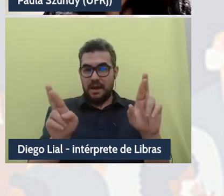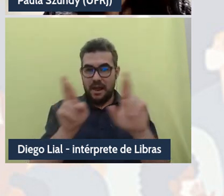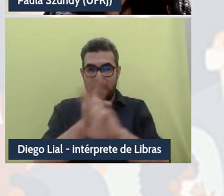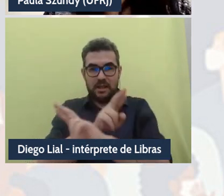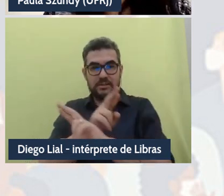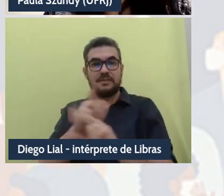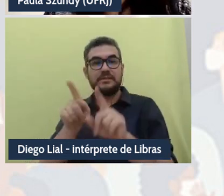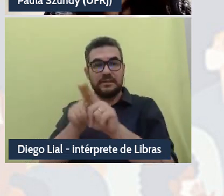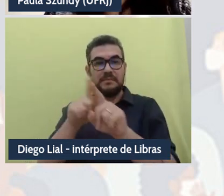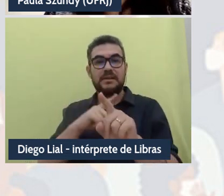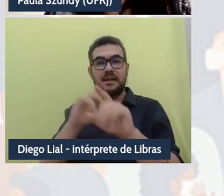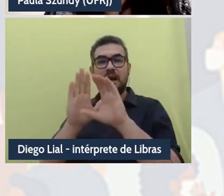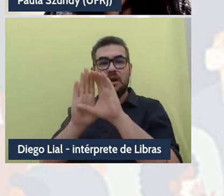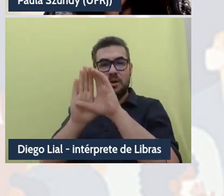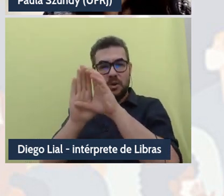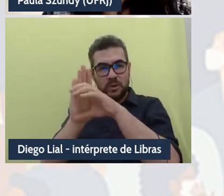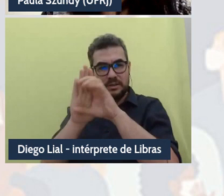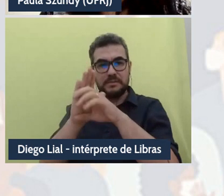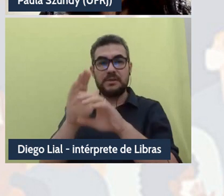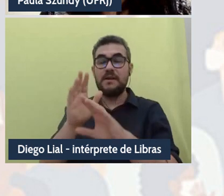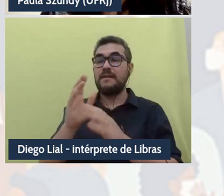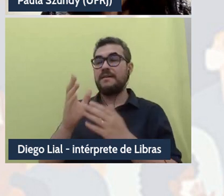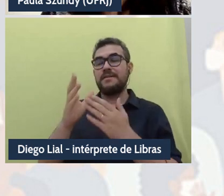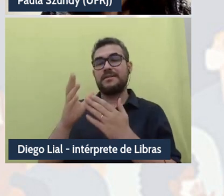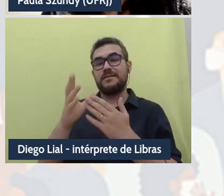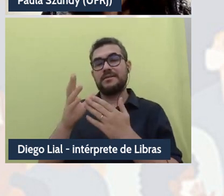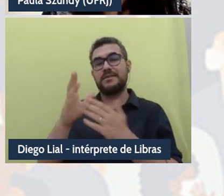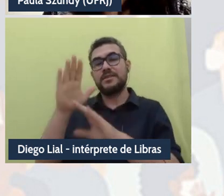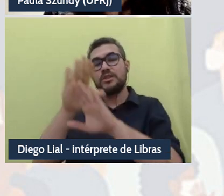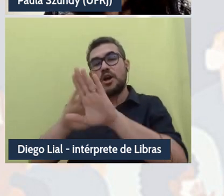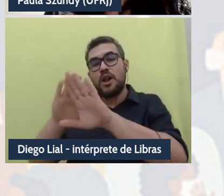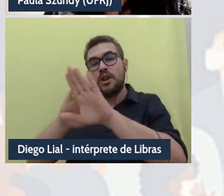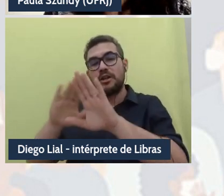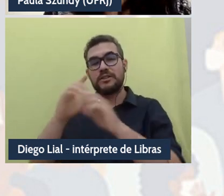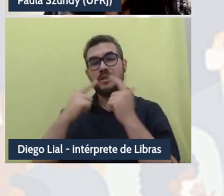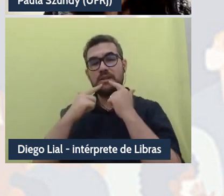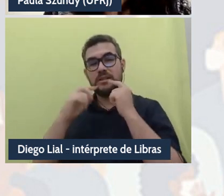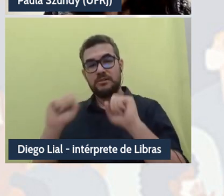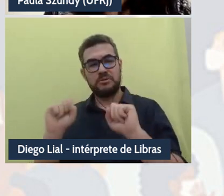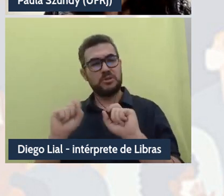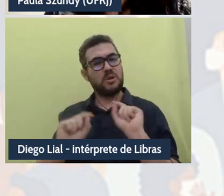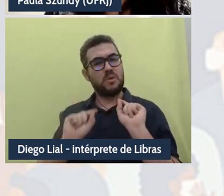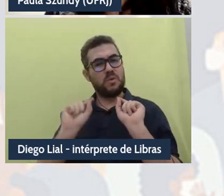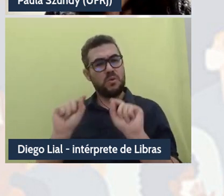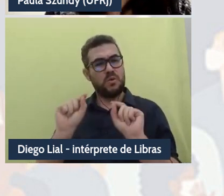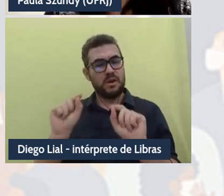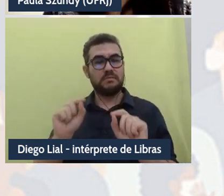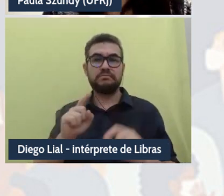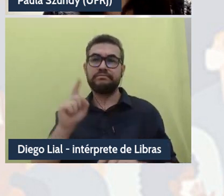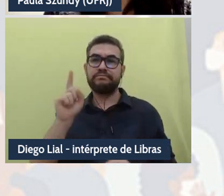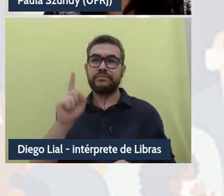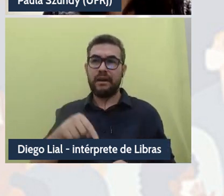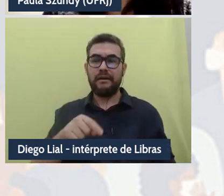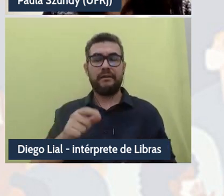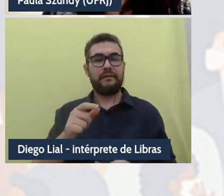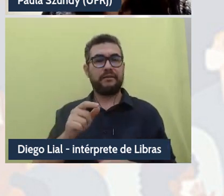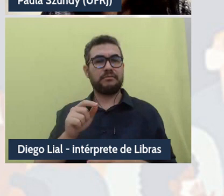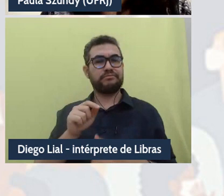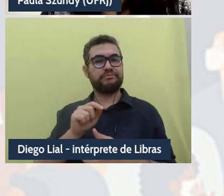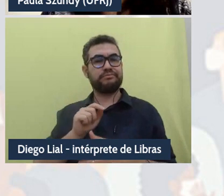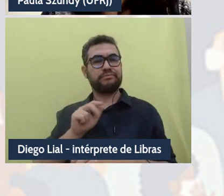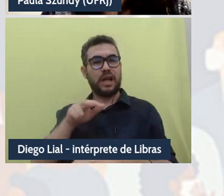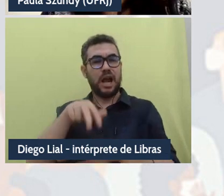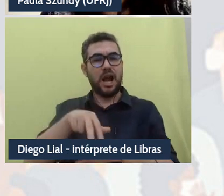ideologias linguísticas, né, entendidas como atitudes responsivas, né, sobre as línguas,